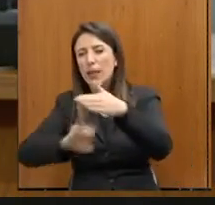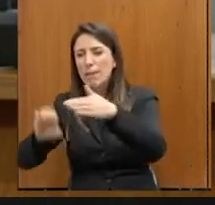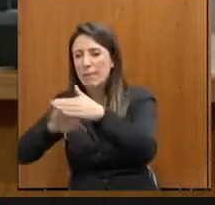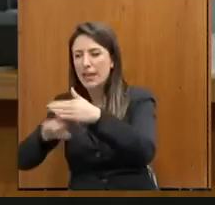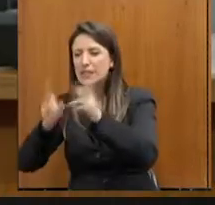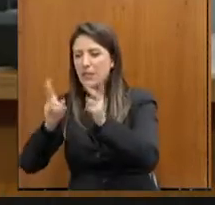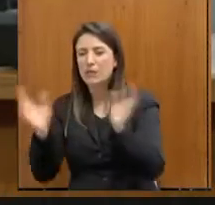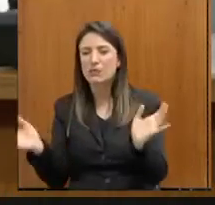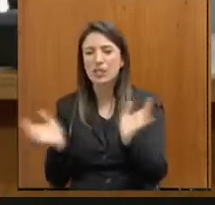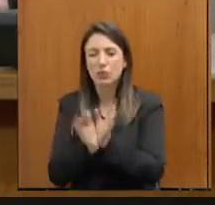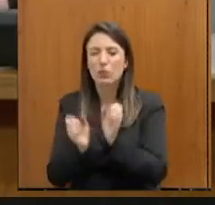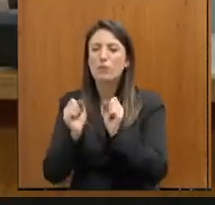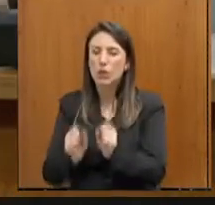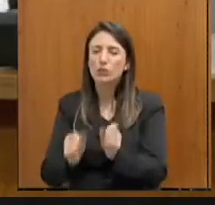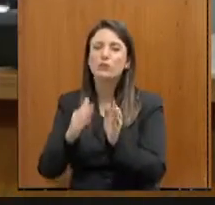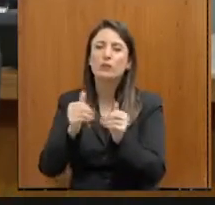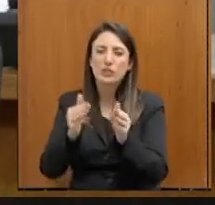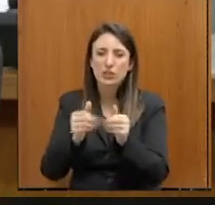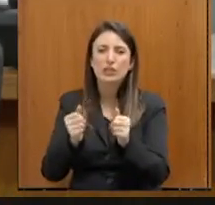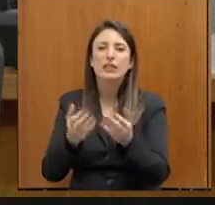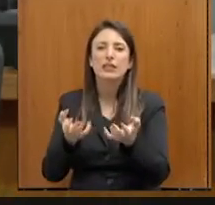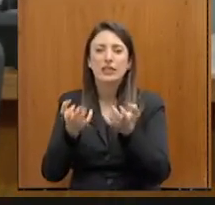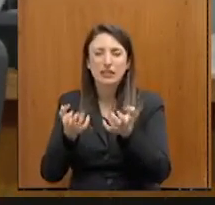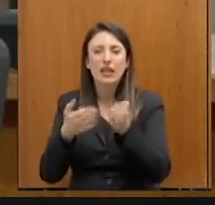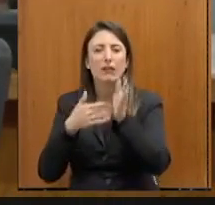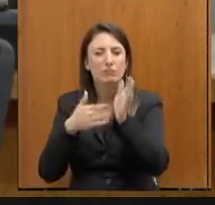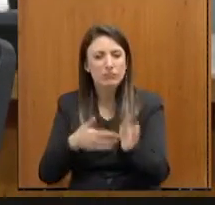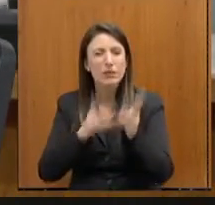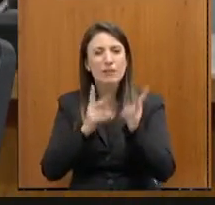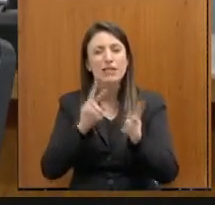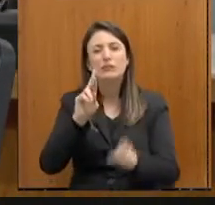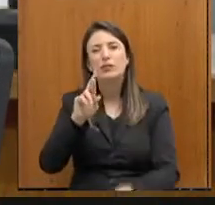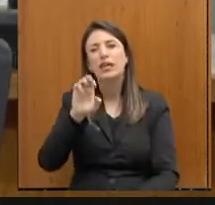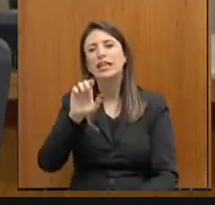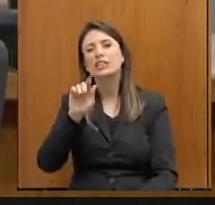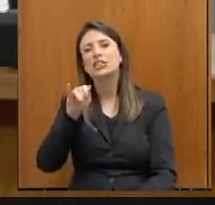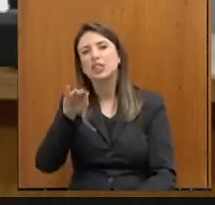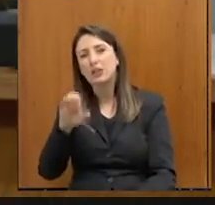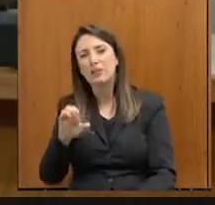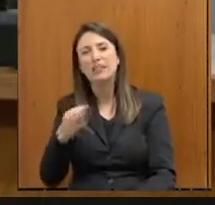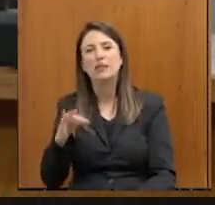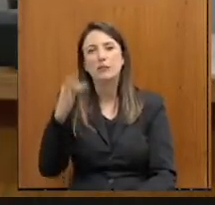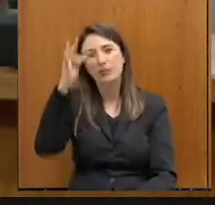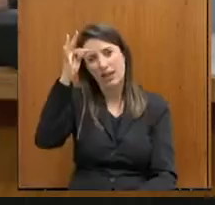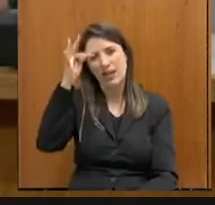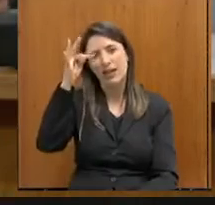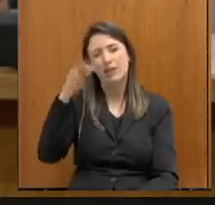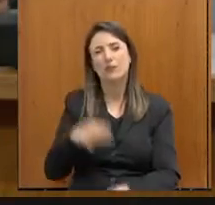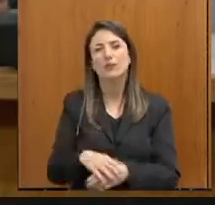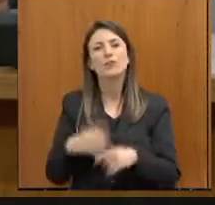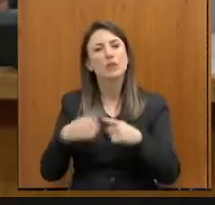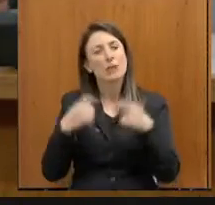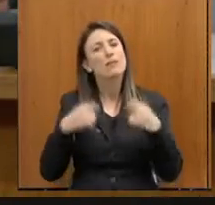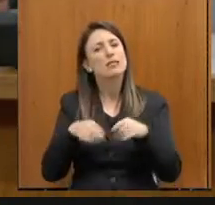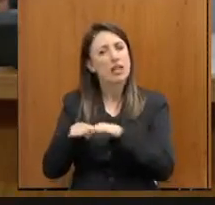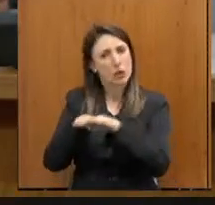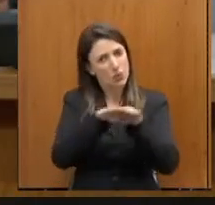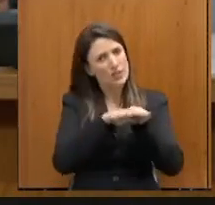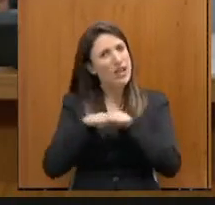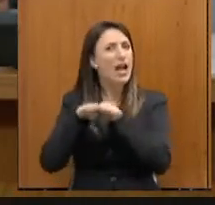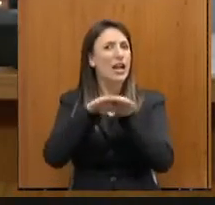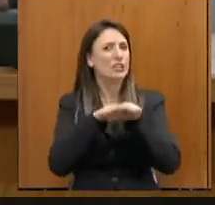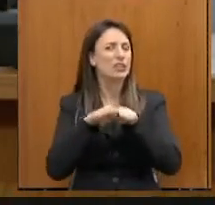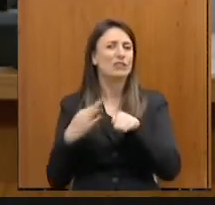mesmo regime tributário é o mínimo para a Equidade tributária o mínimo para a Equidade tributária